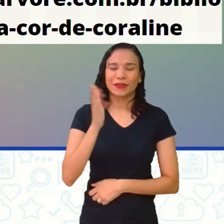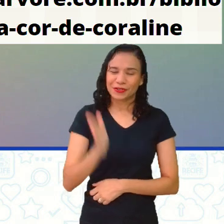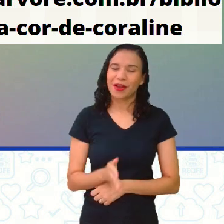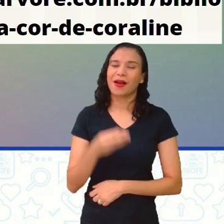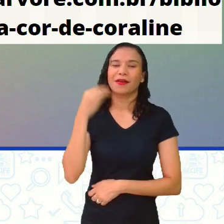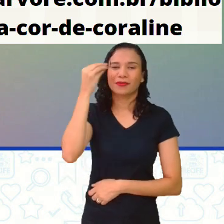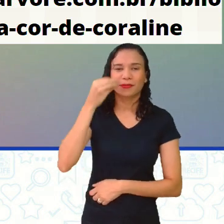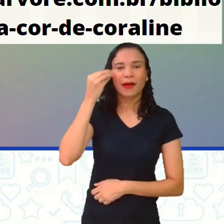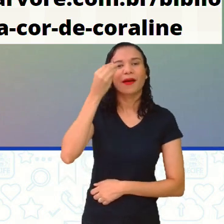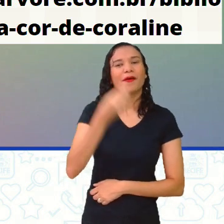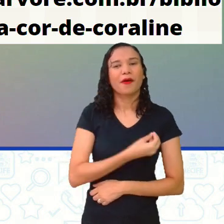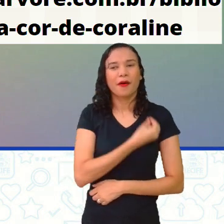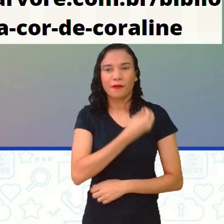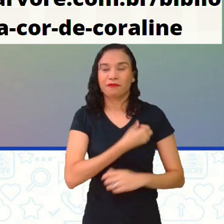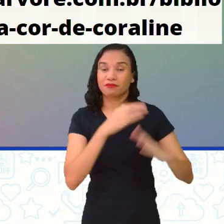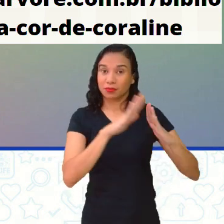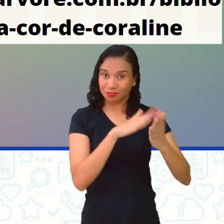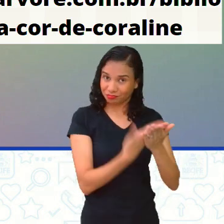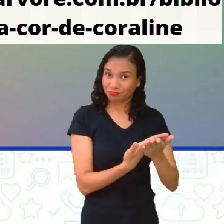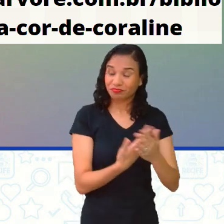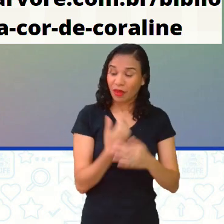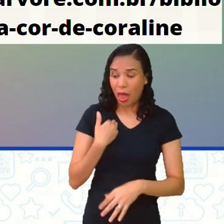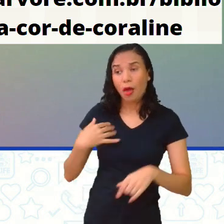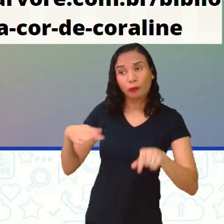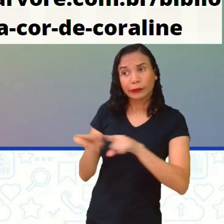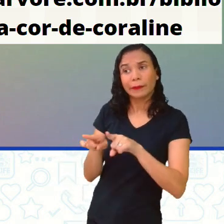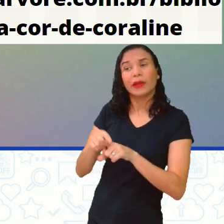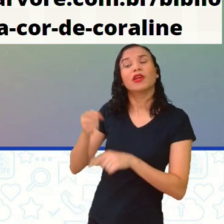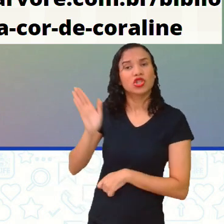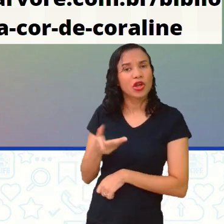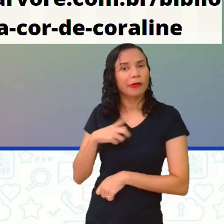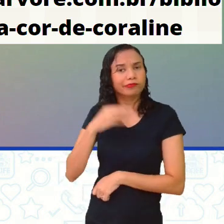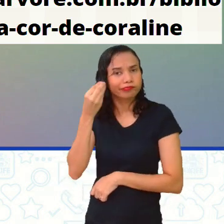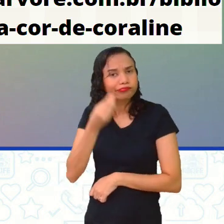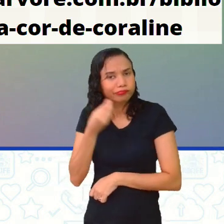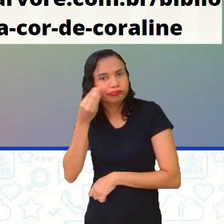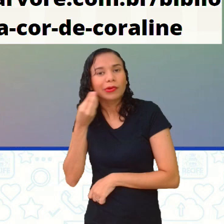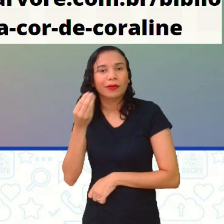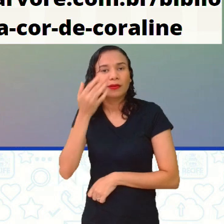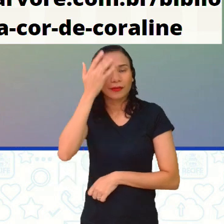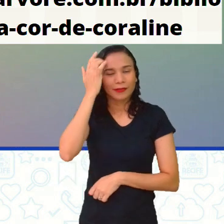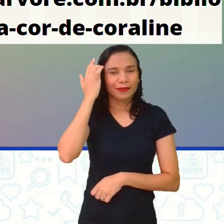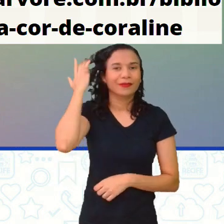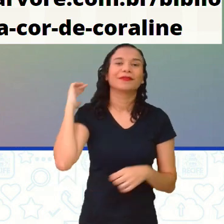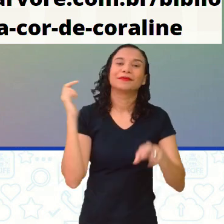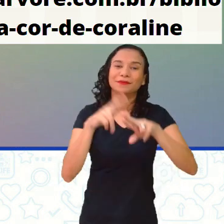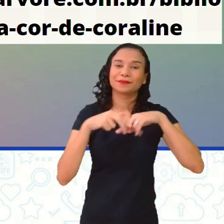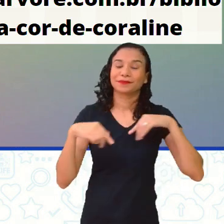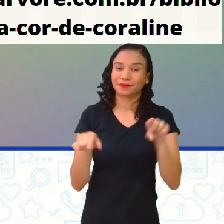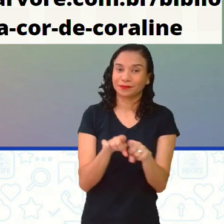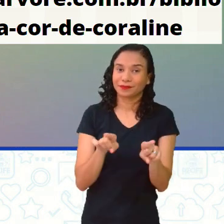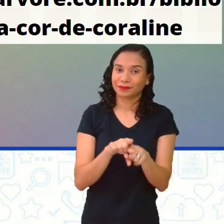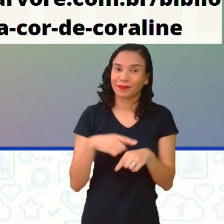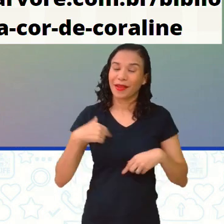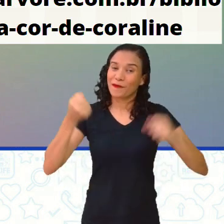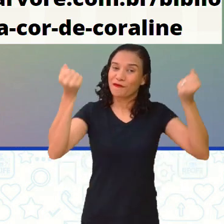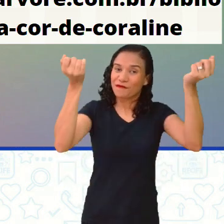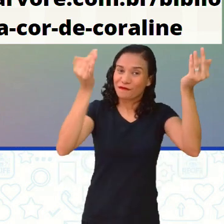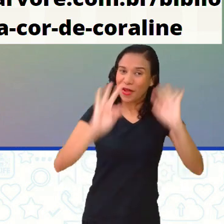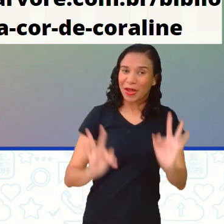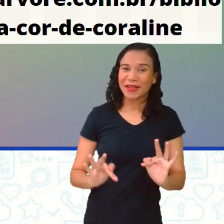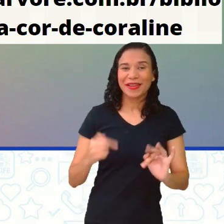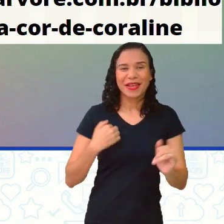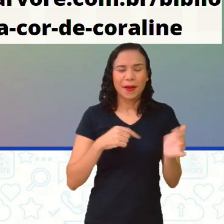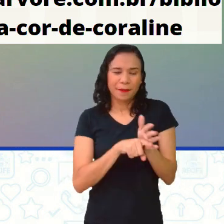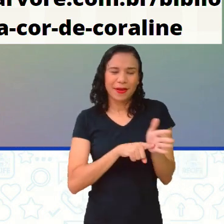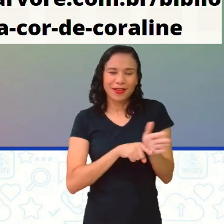vivenciamos na escola, né? Eu também já vivenciei isso na escola. E estou também muito feliz que na minha pesquisa eu vi que